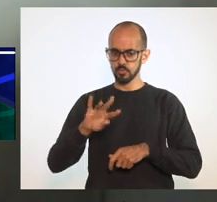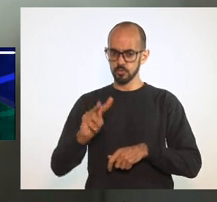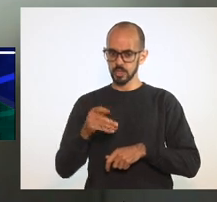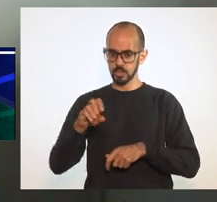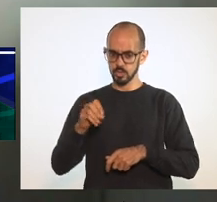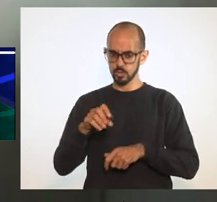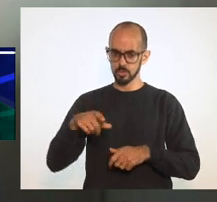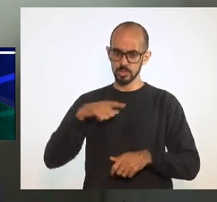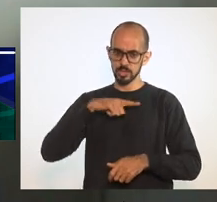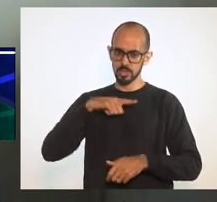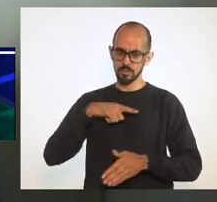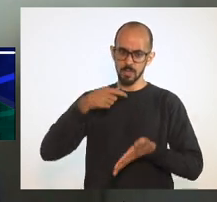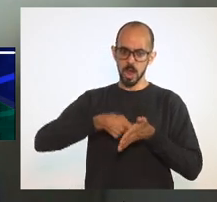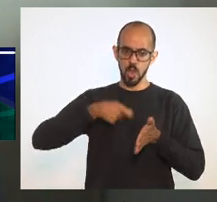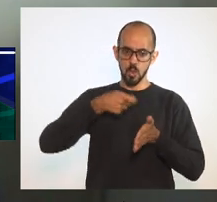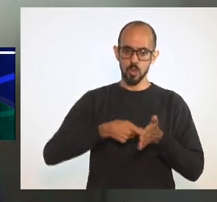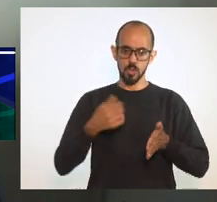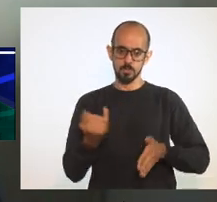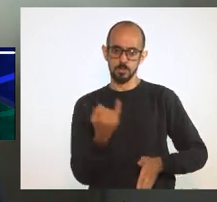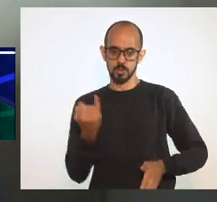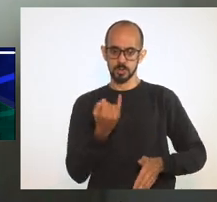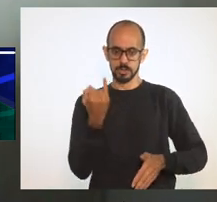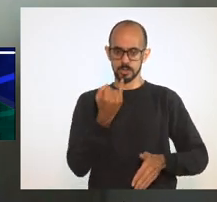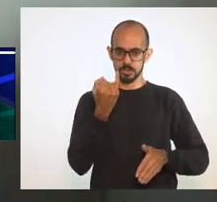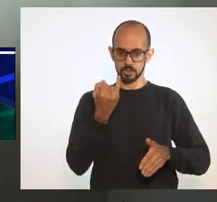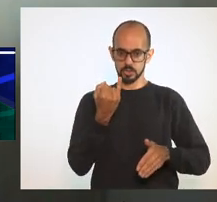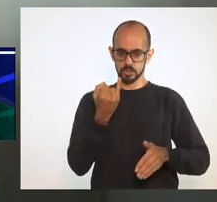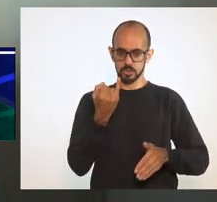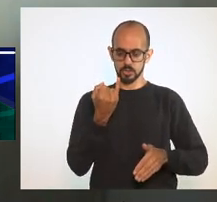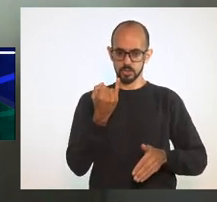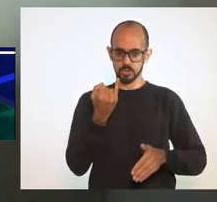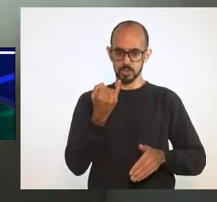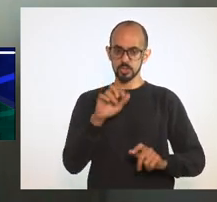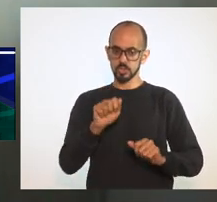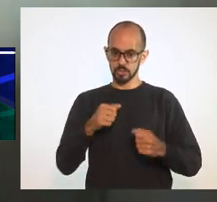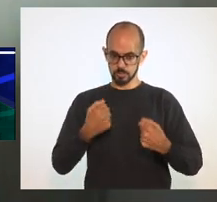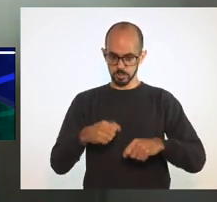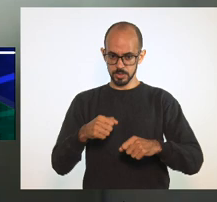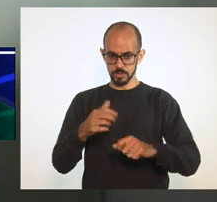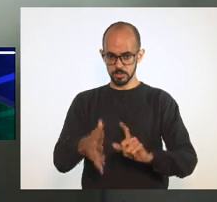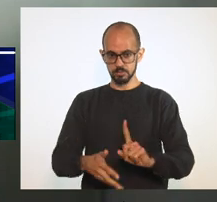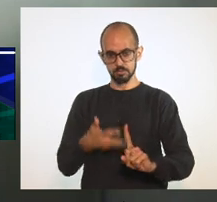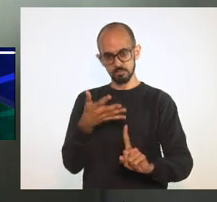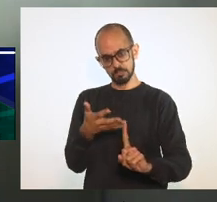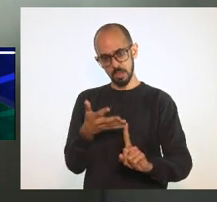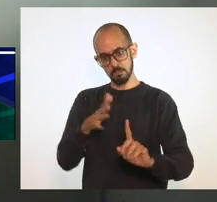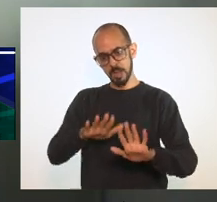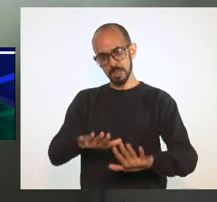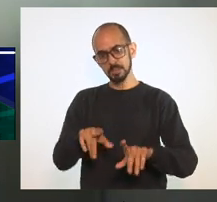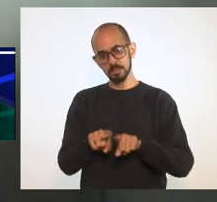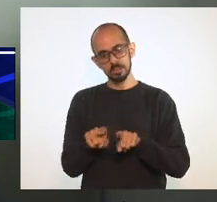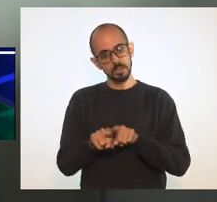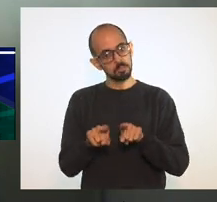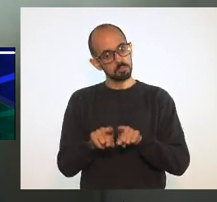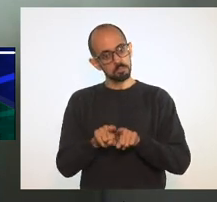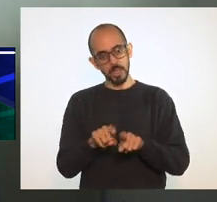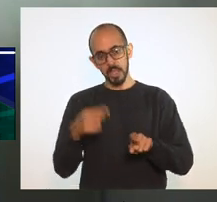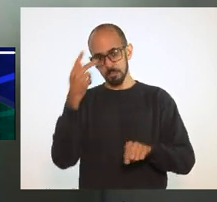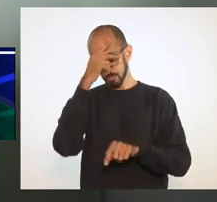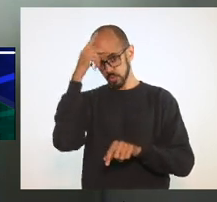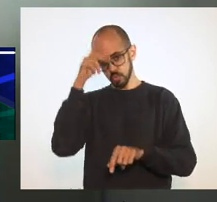estádio, é que o estádio tem que homenagear aquele que engrandeceu o